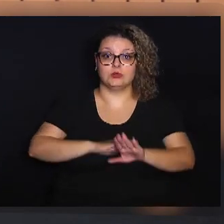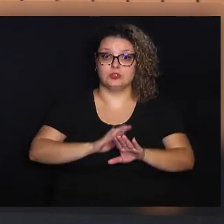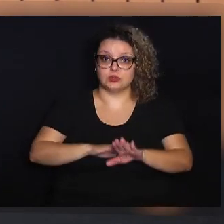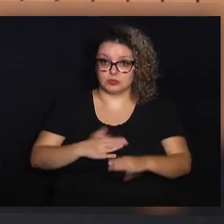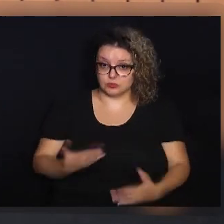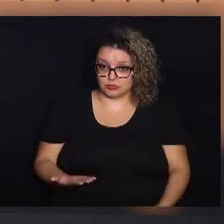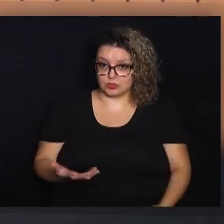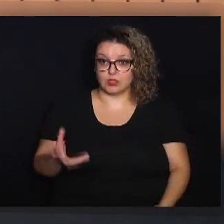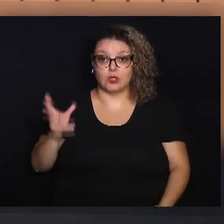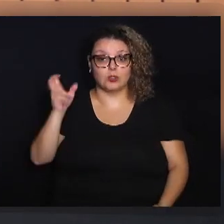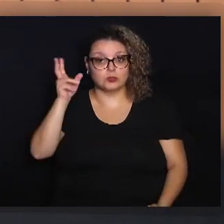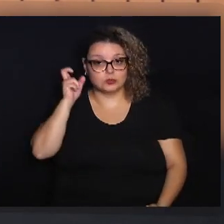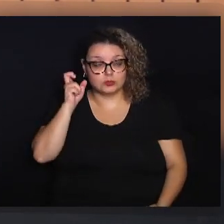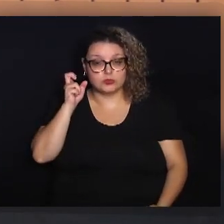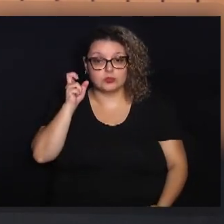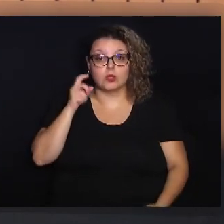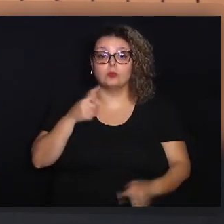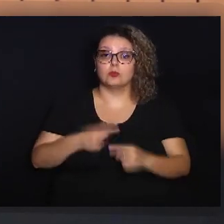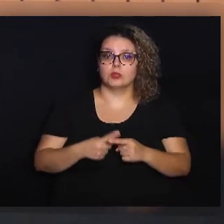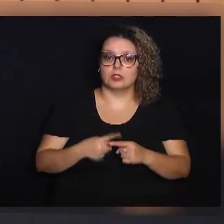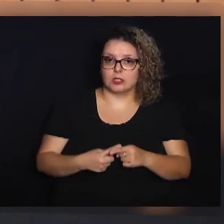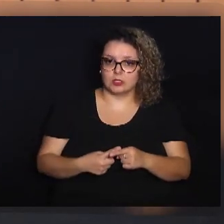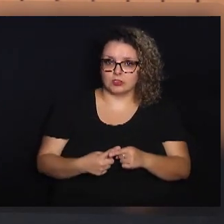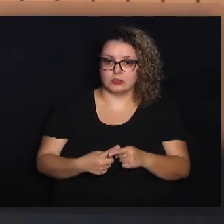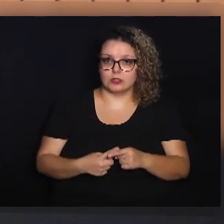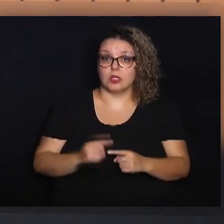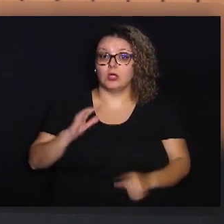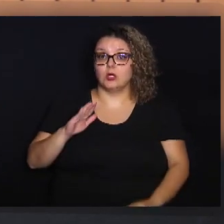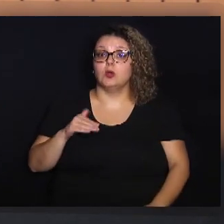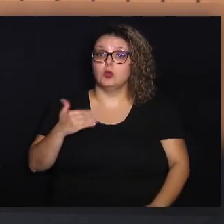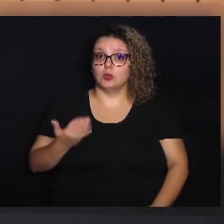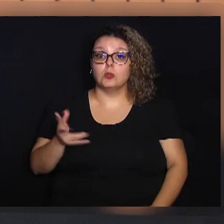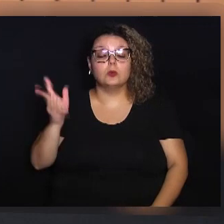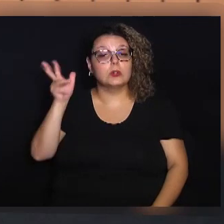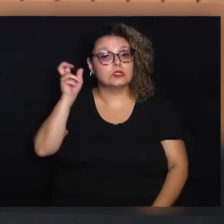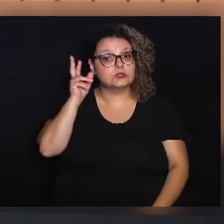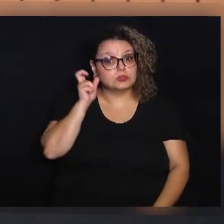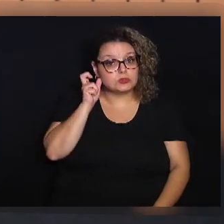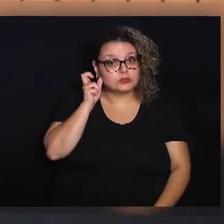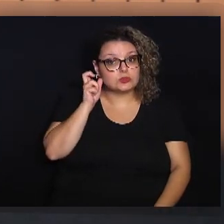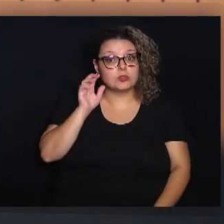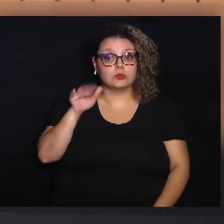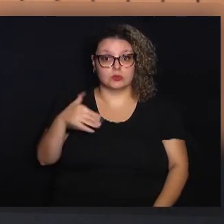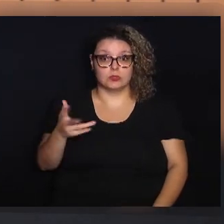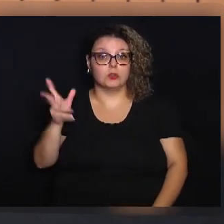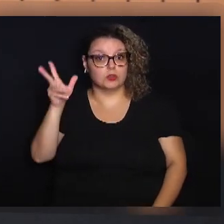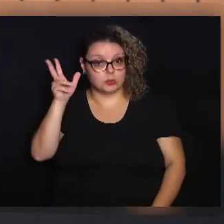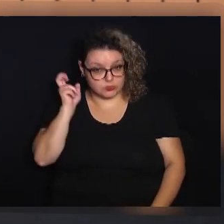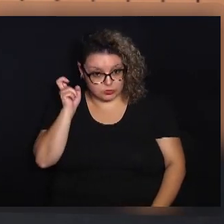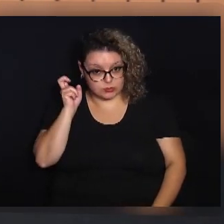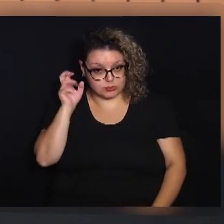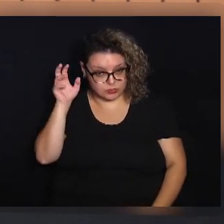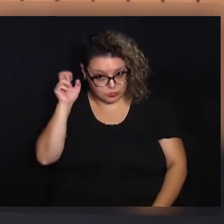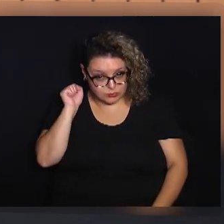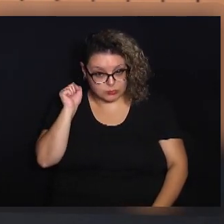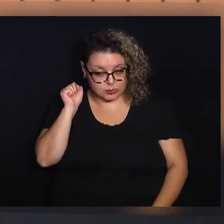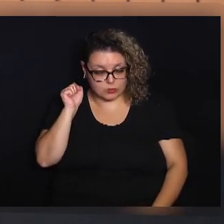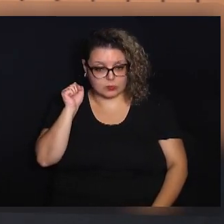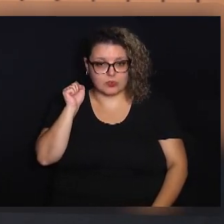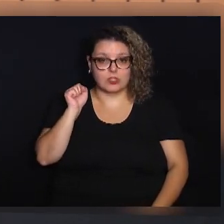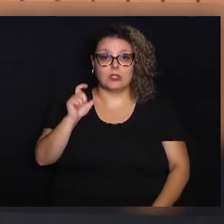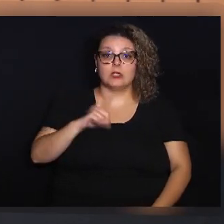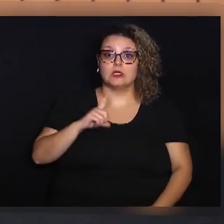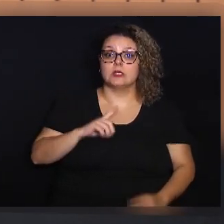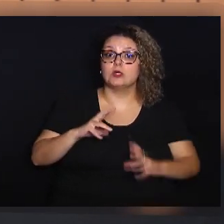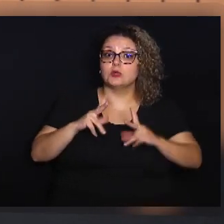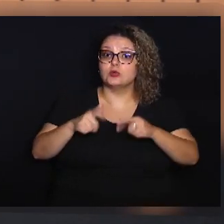ativa que ouve o outro por qu porque quando você escuta quando você ouve você